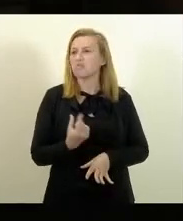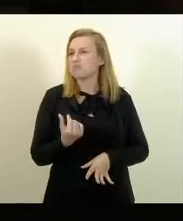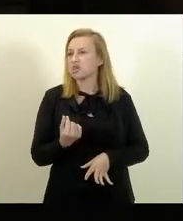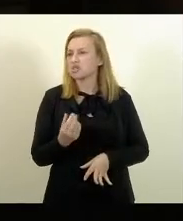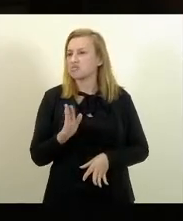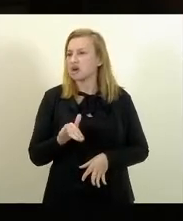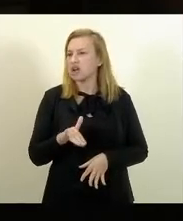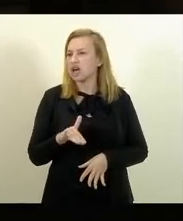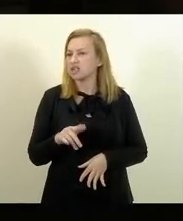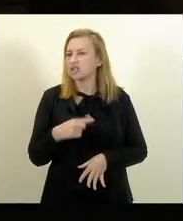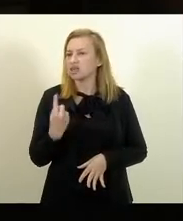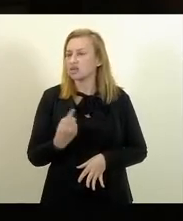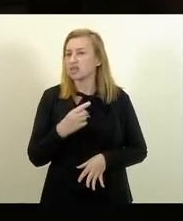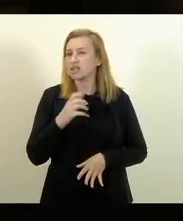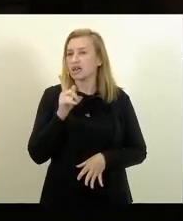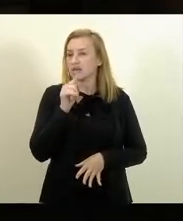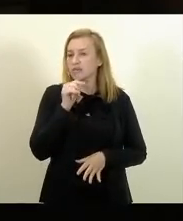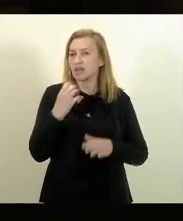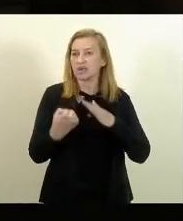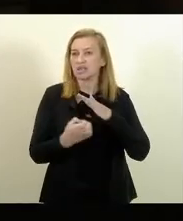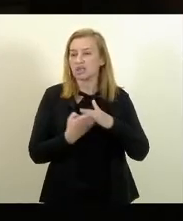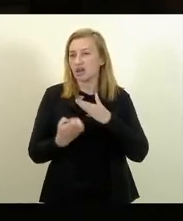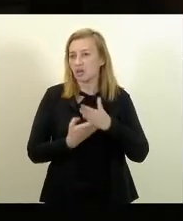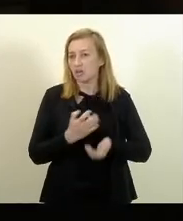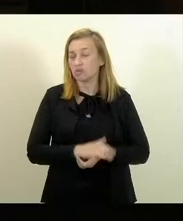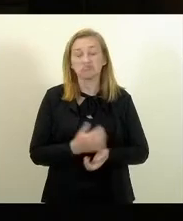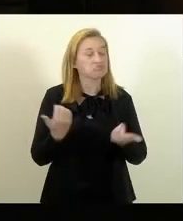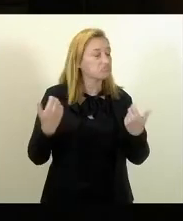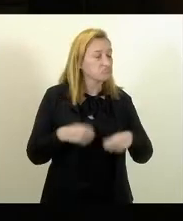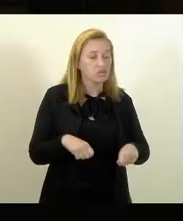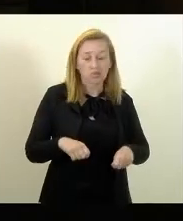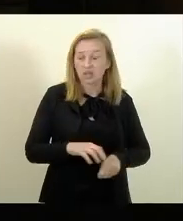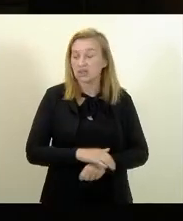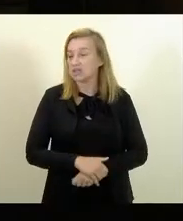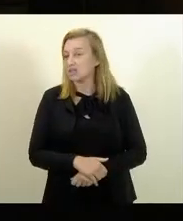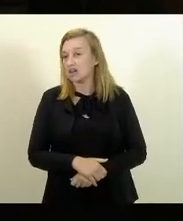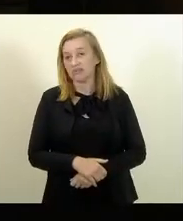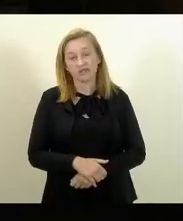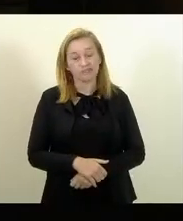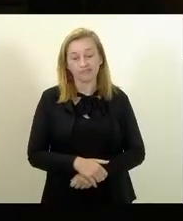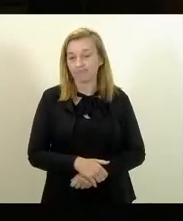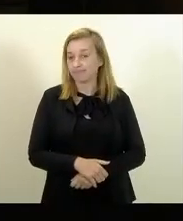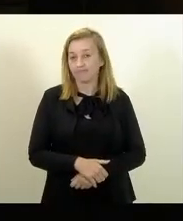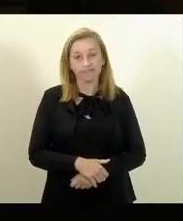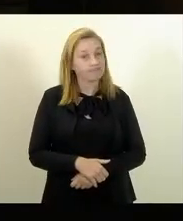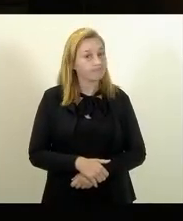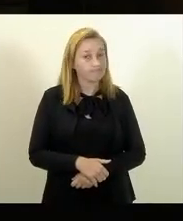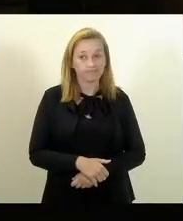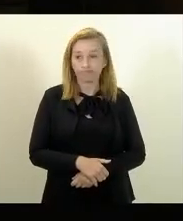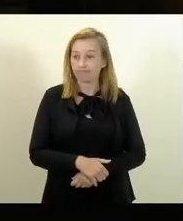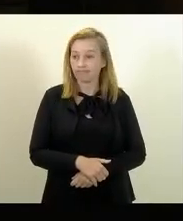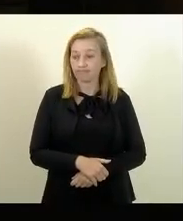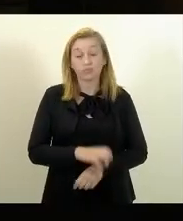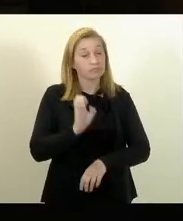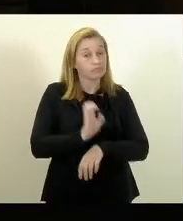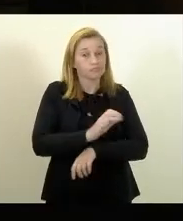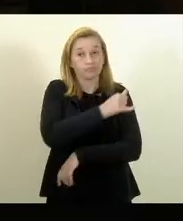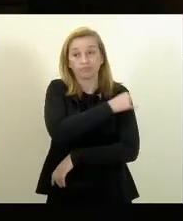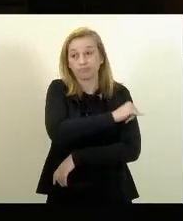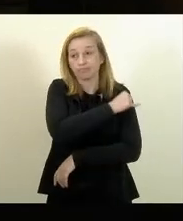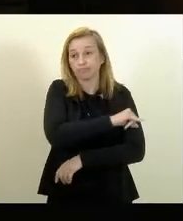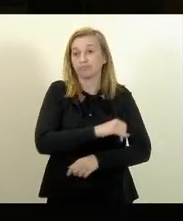banana a nossa SEDAI. Não precisava de forma alguma, né, o Estado do Rio de